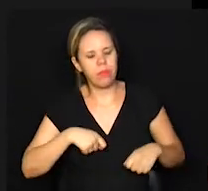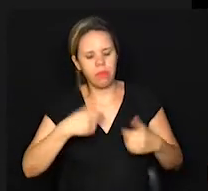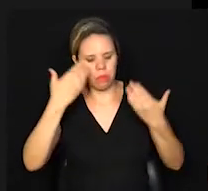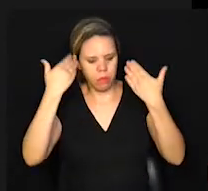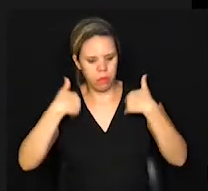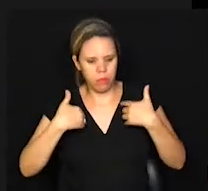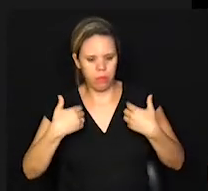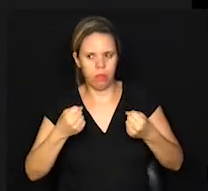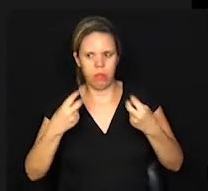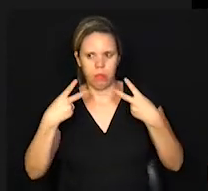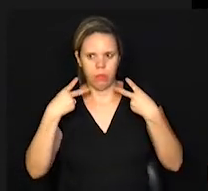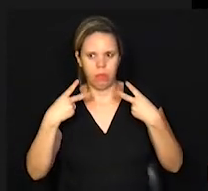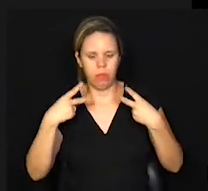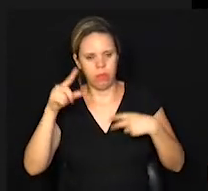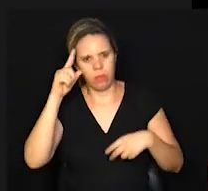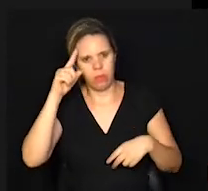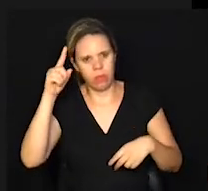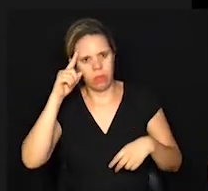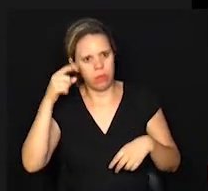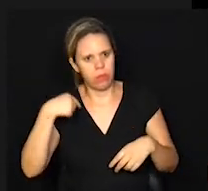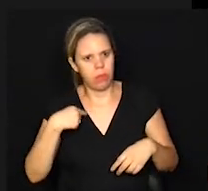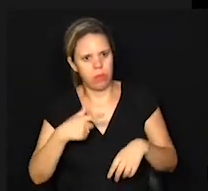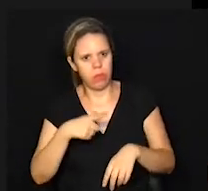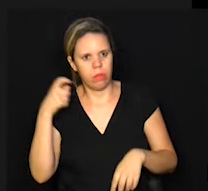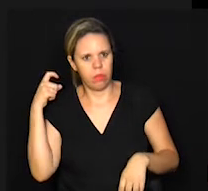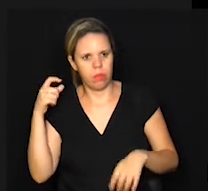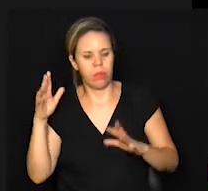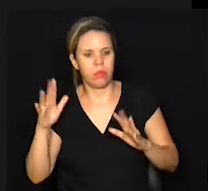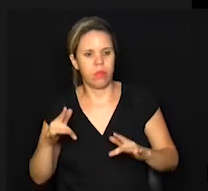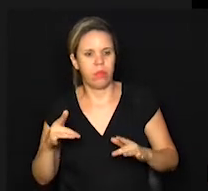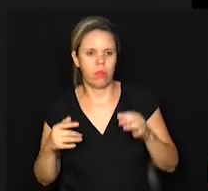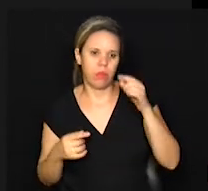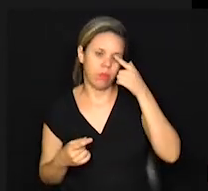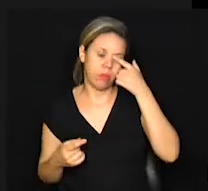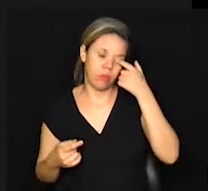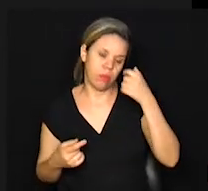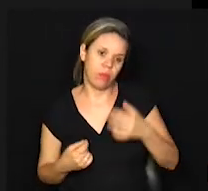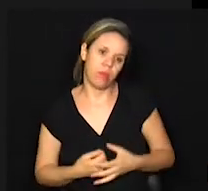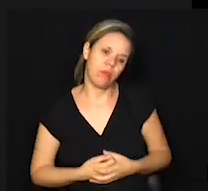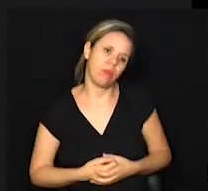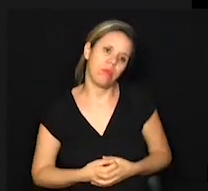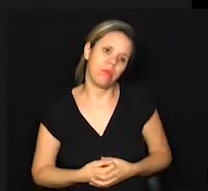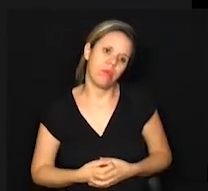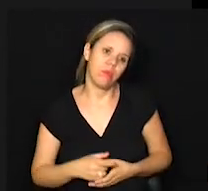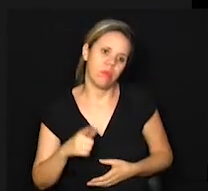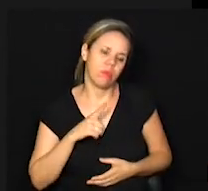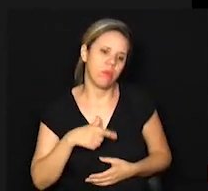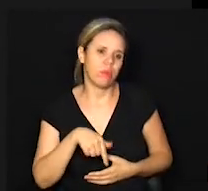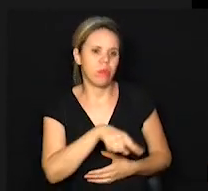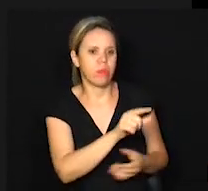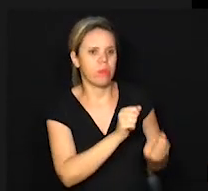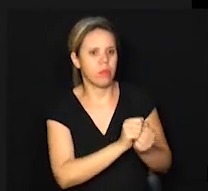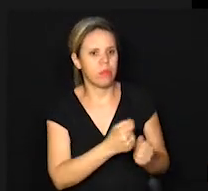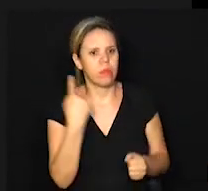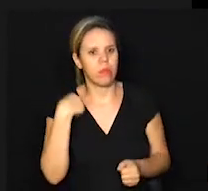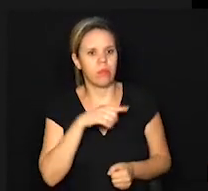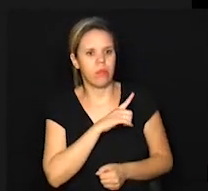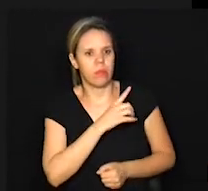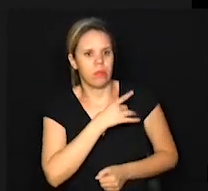reconhecer. Todos os dias o meu ex-namorado, que no caso de ex-namorado, ele tinha que me buscar porque eu tinha